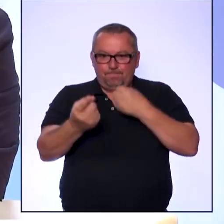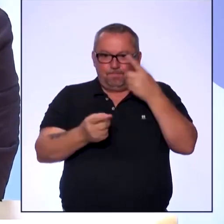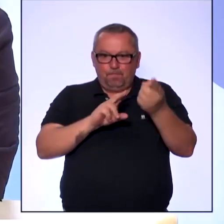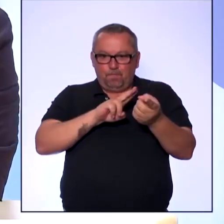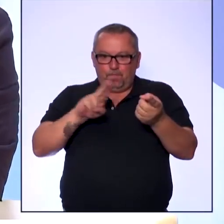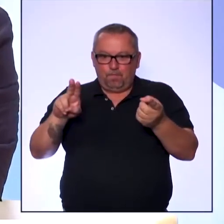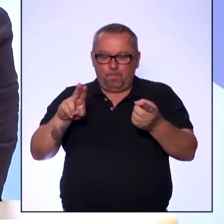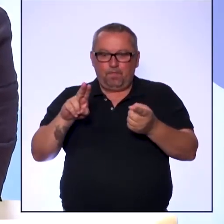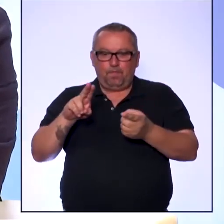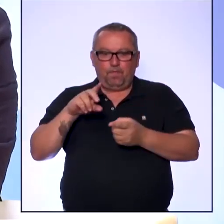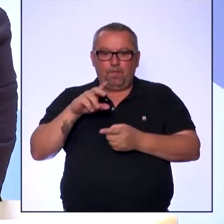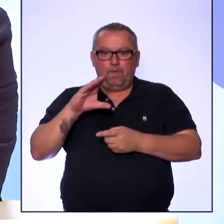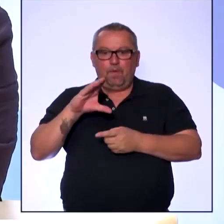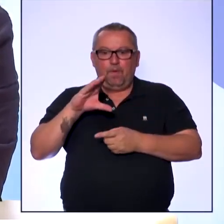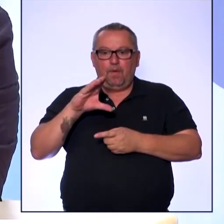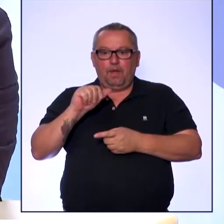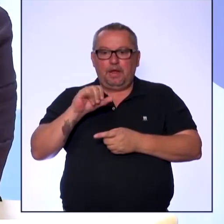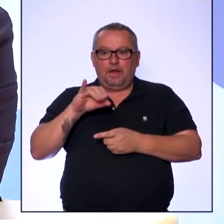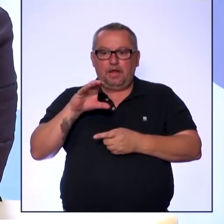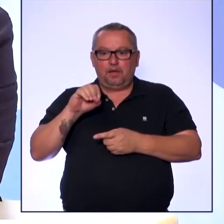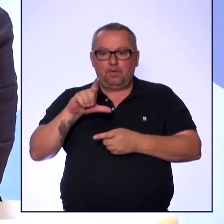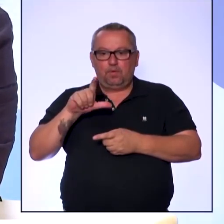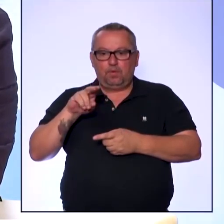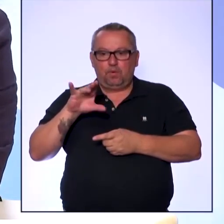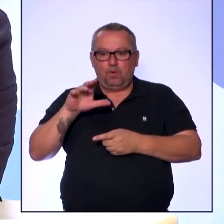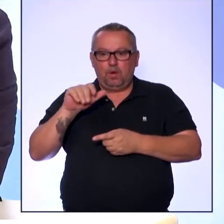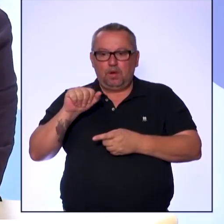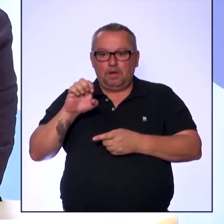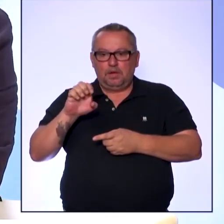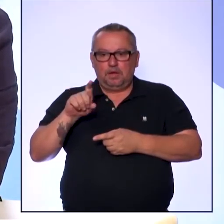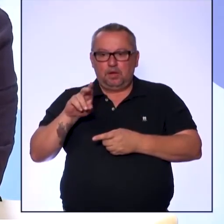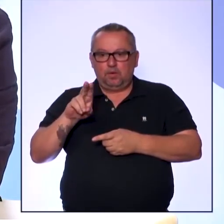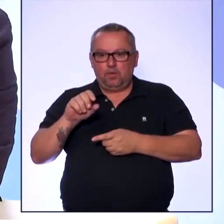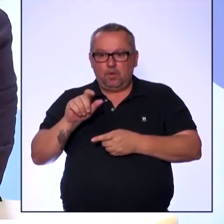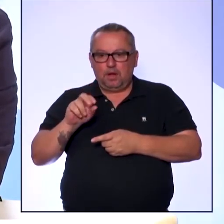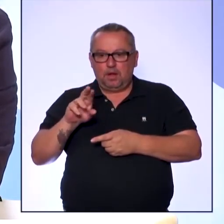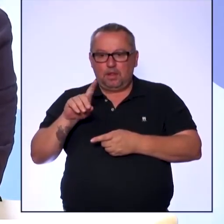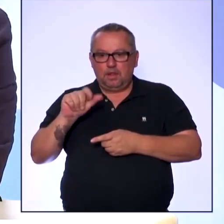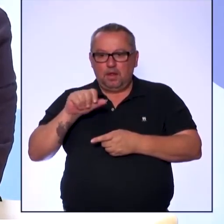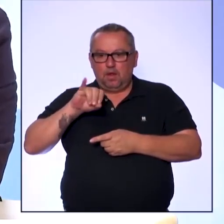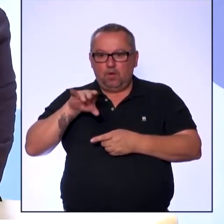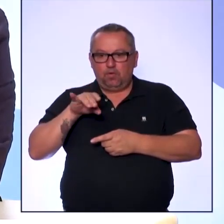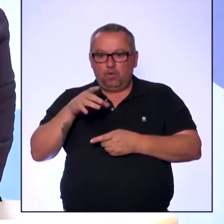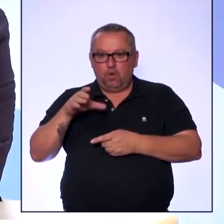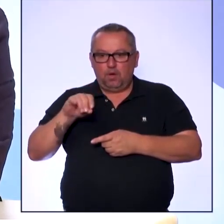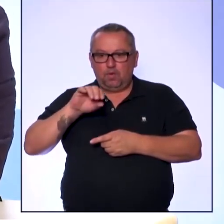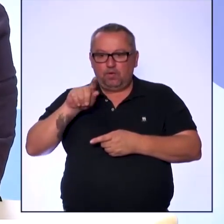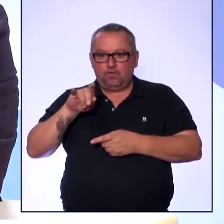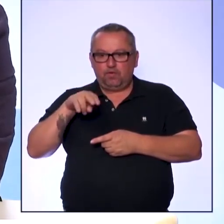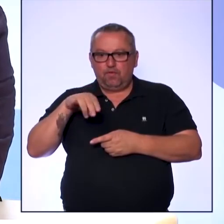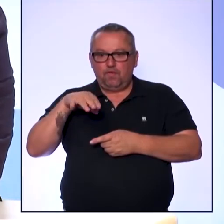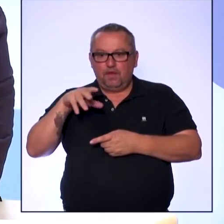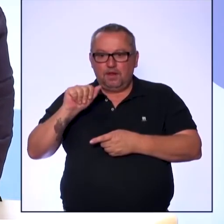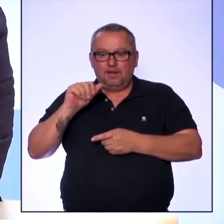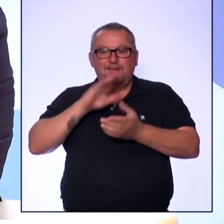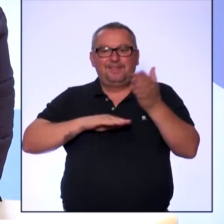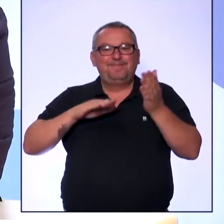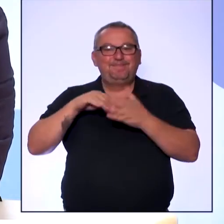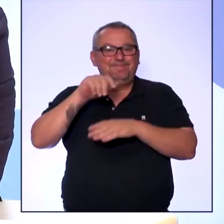registre, coloque as suas dúvidas, né, a gente está aqui para apoiá-los nesse processo. Então, professor, com relação à